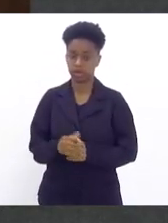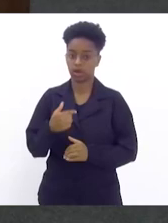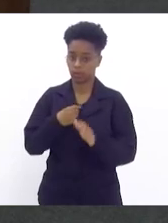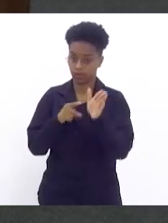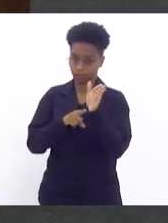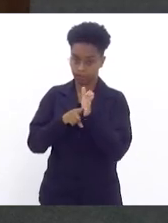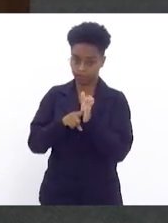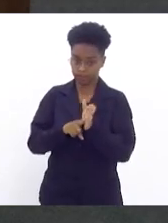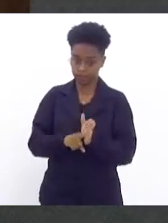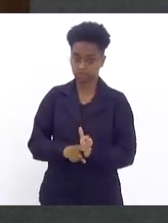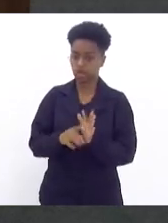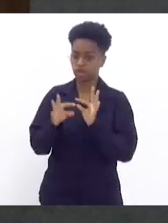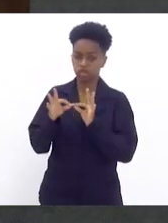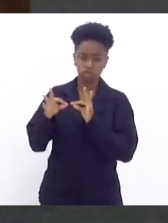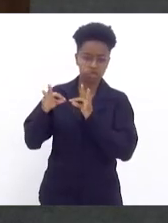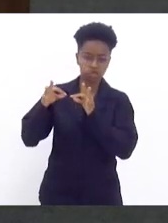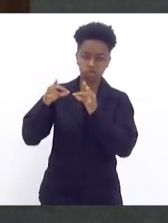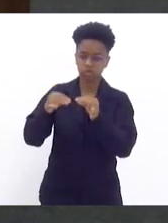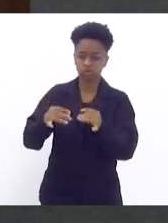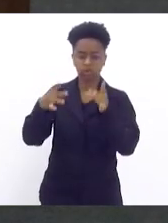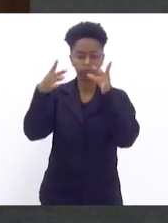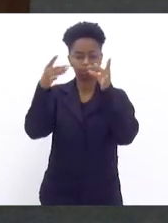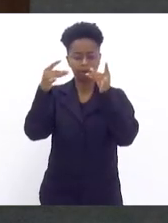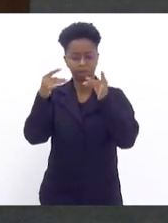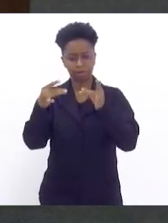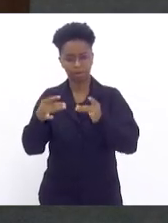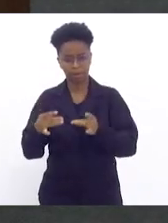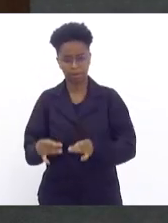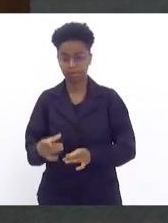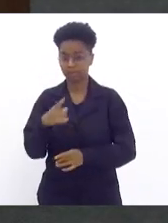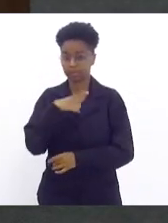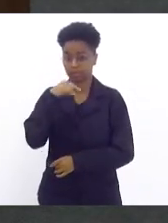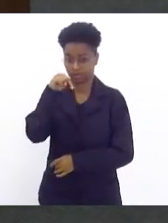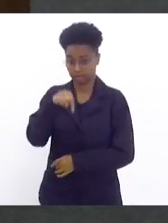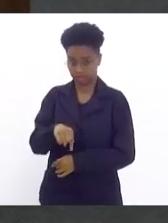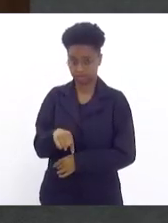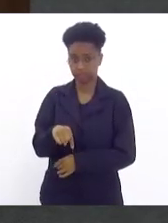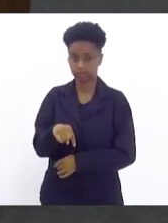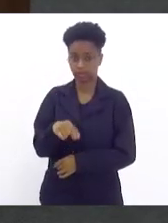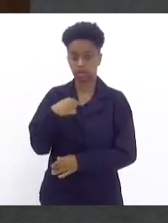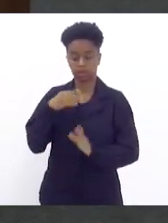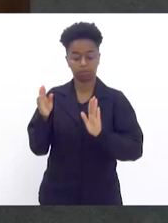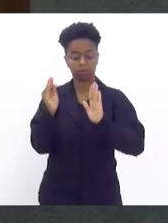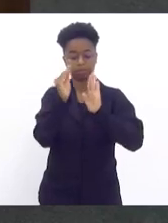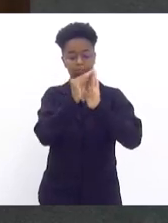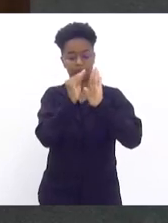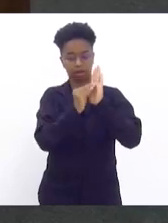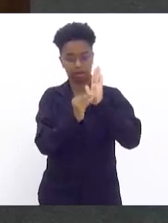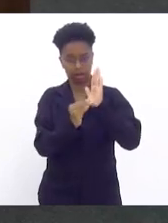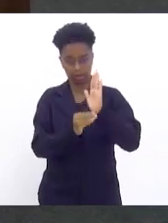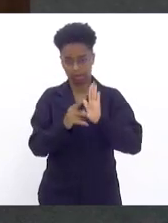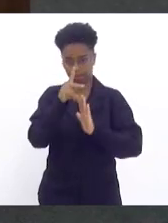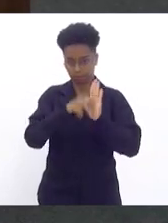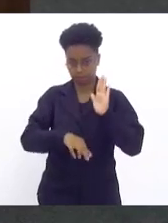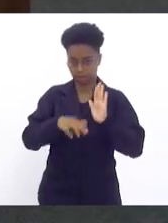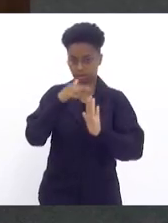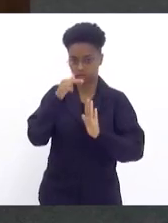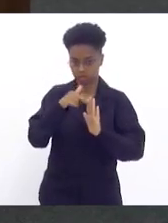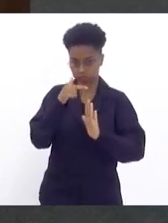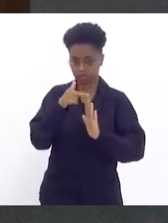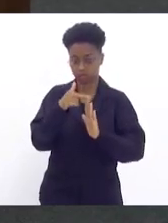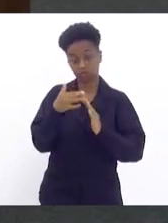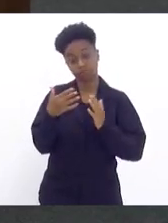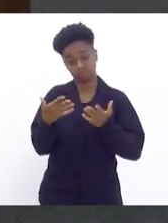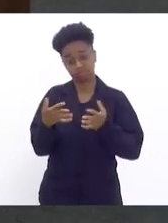pesquisei todas as honrarias que existiam nessa casa e botei nesse projeto de resolução para